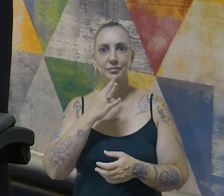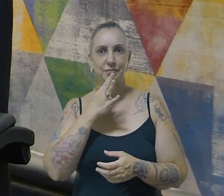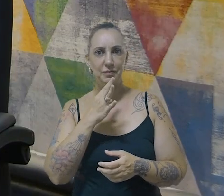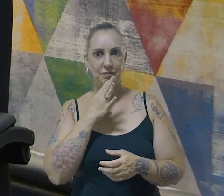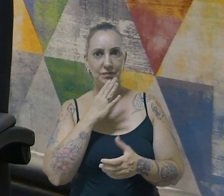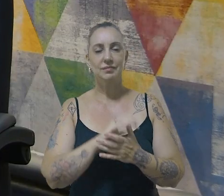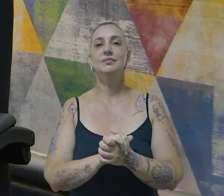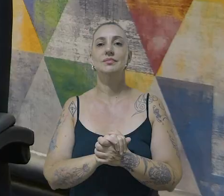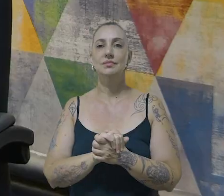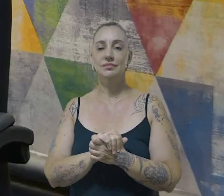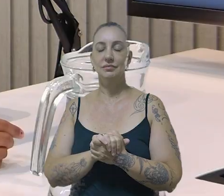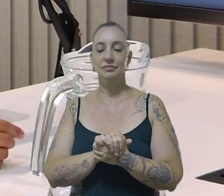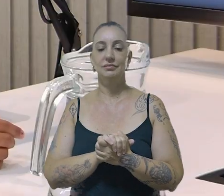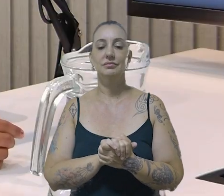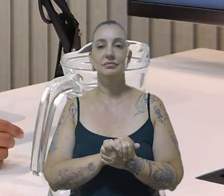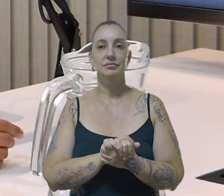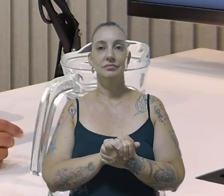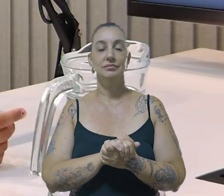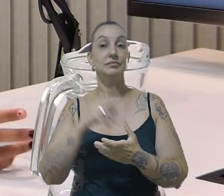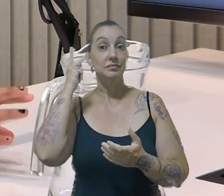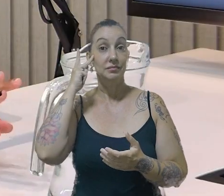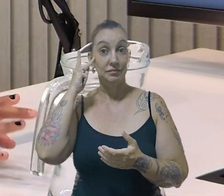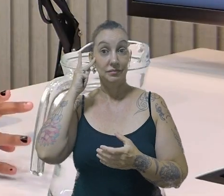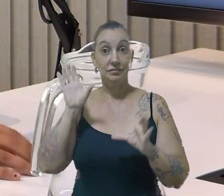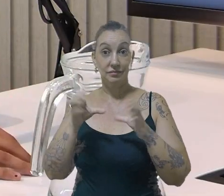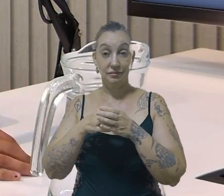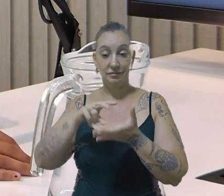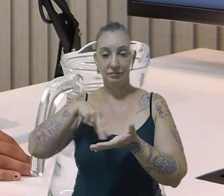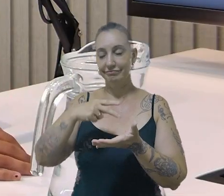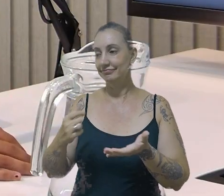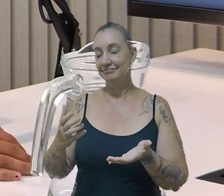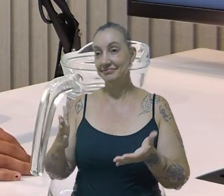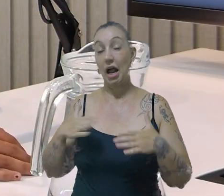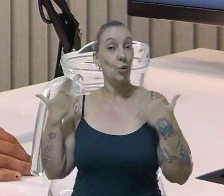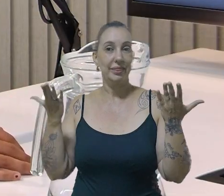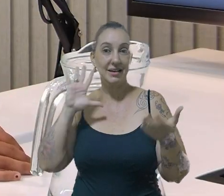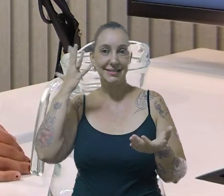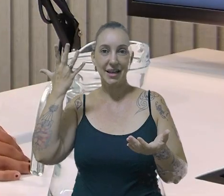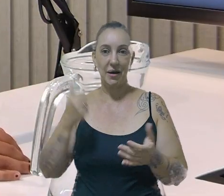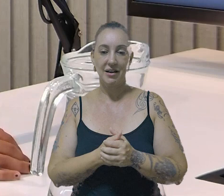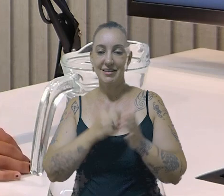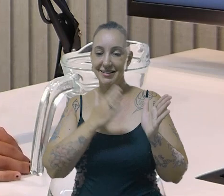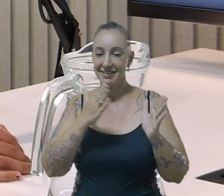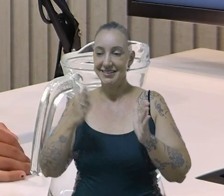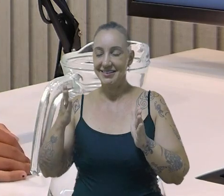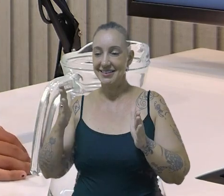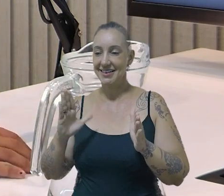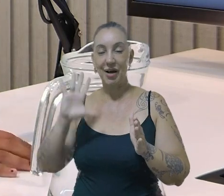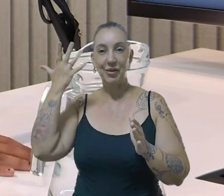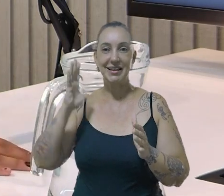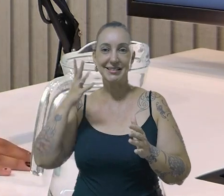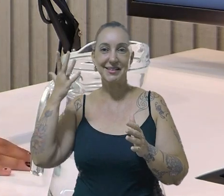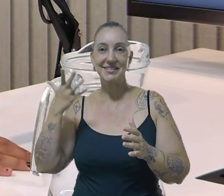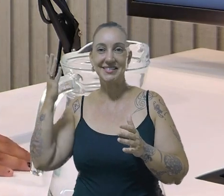é e com a São Paulo companhia de dança Foi Mais um acidente assim a sequência de acidentes é muito louco